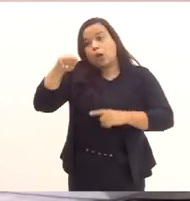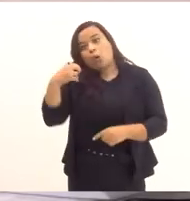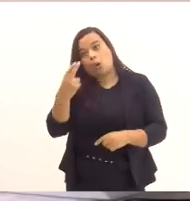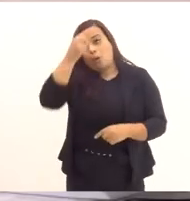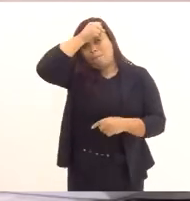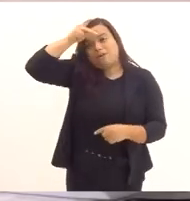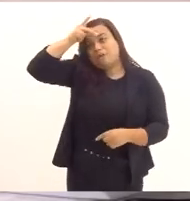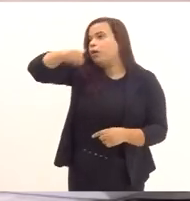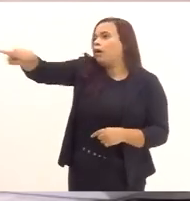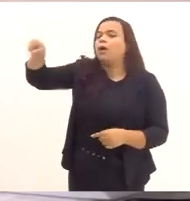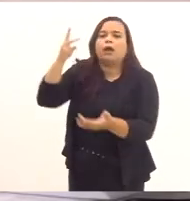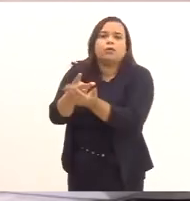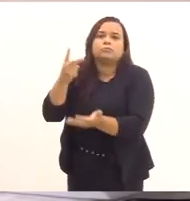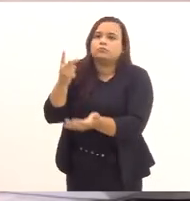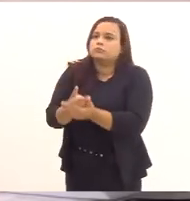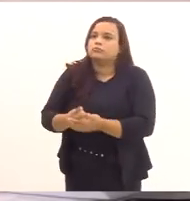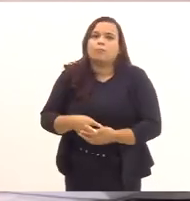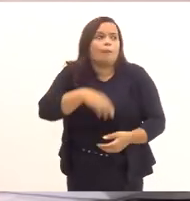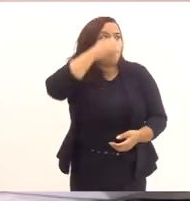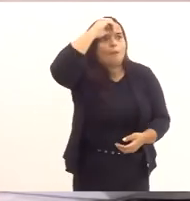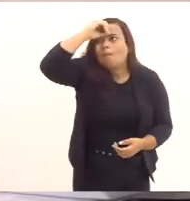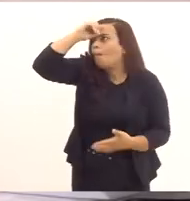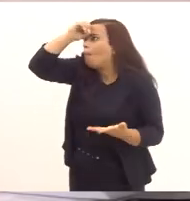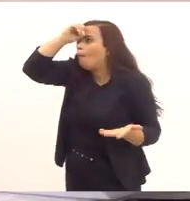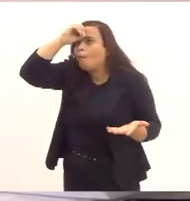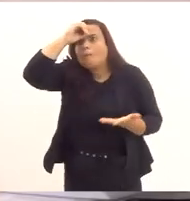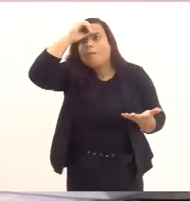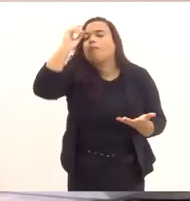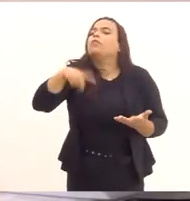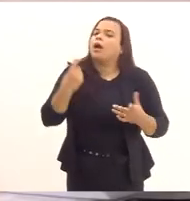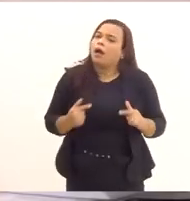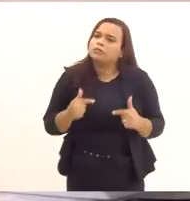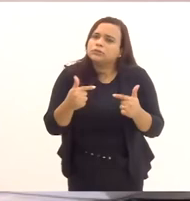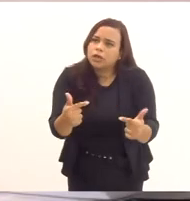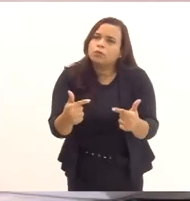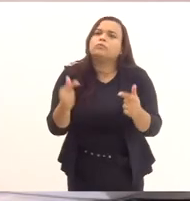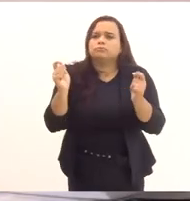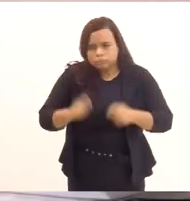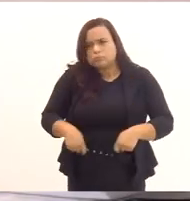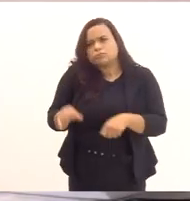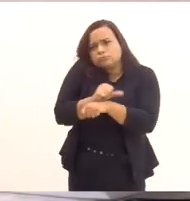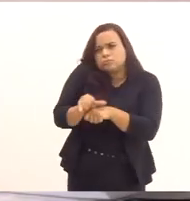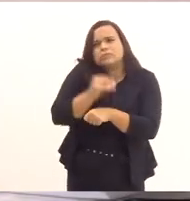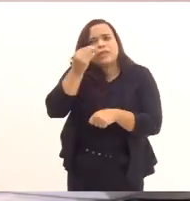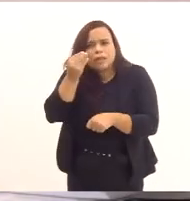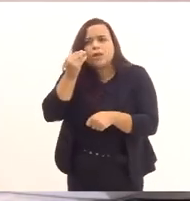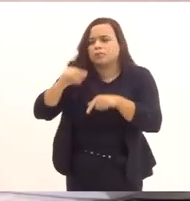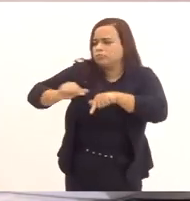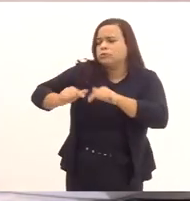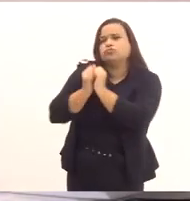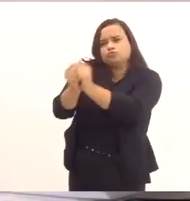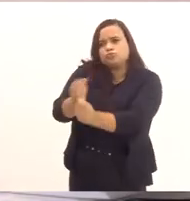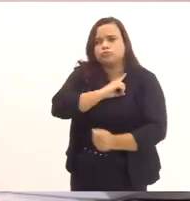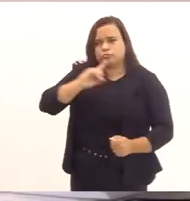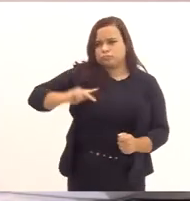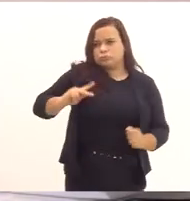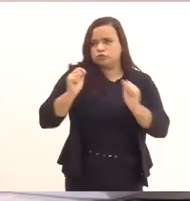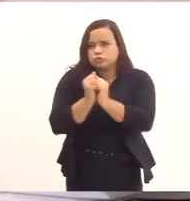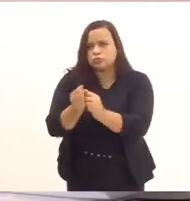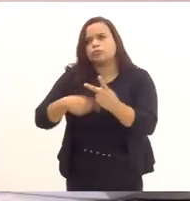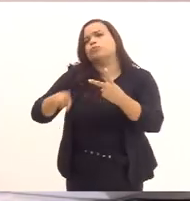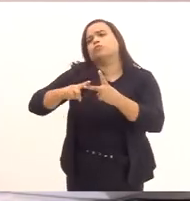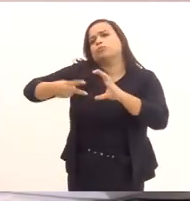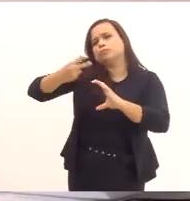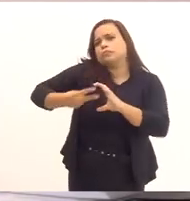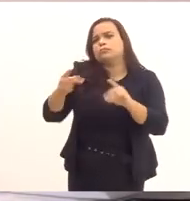agonizando Como tão até agora então se a gente puder agir de alguma forma fica aqui o ar e para que a gente trabalha junto com a defensoria com a